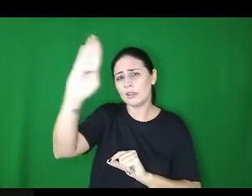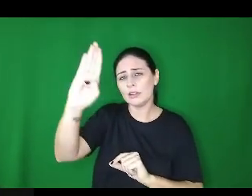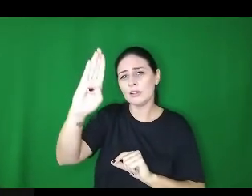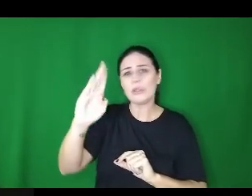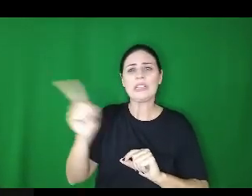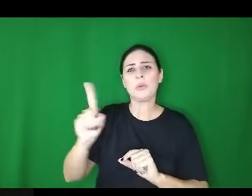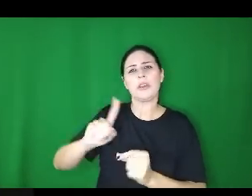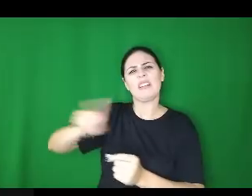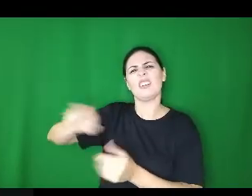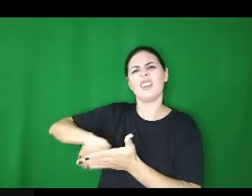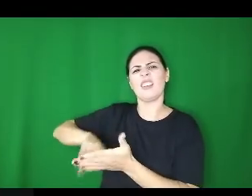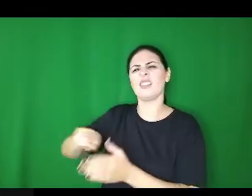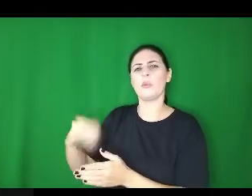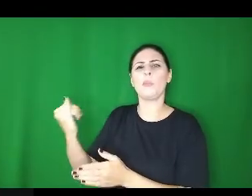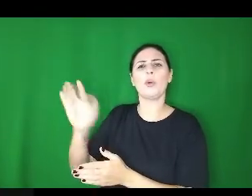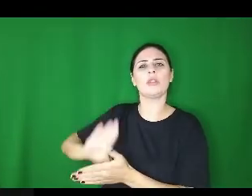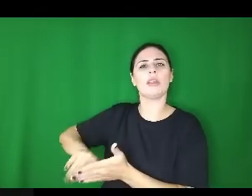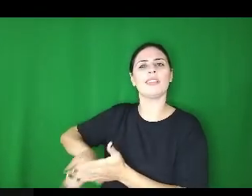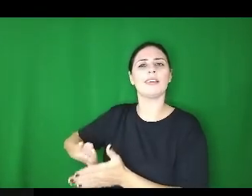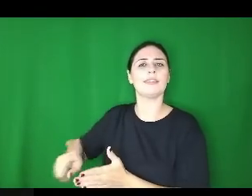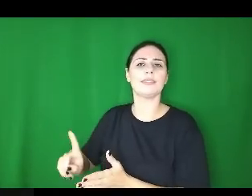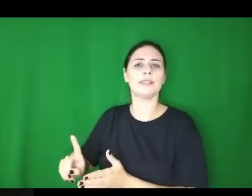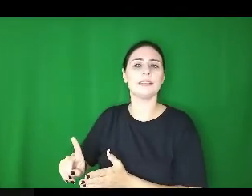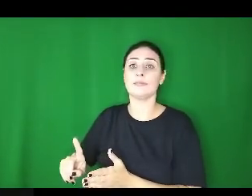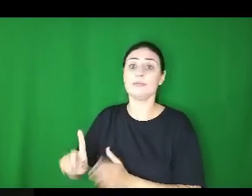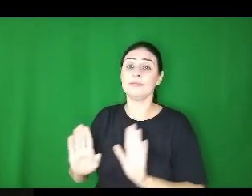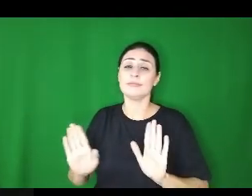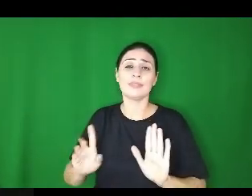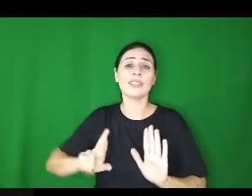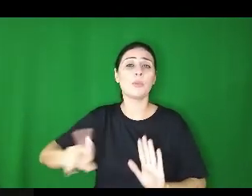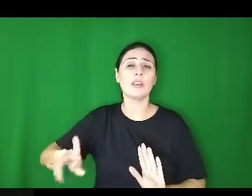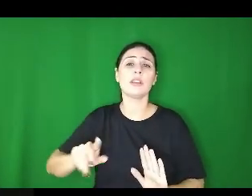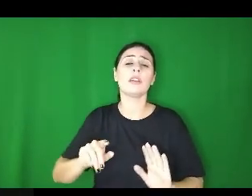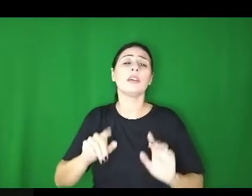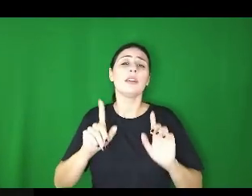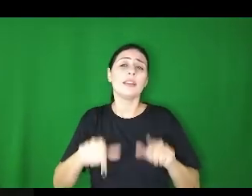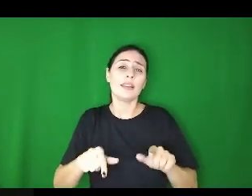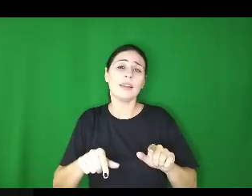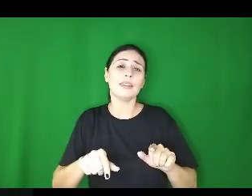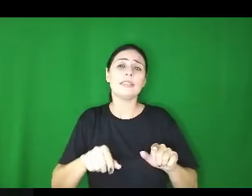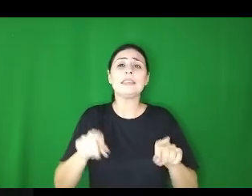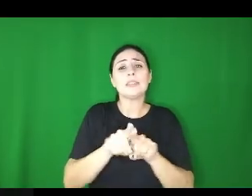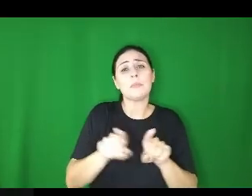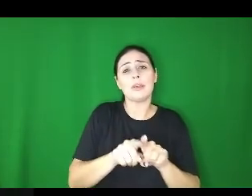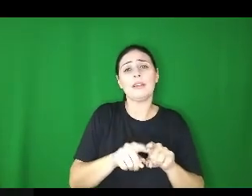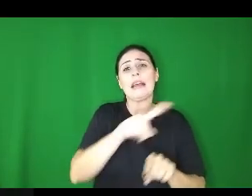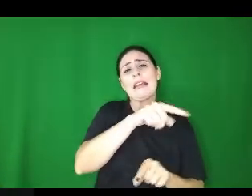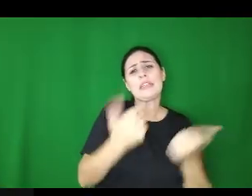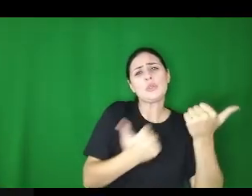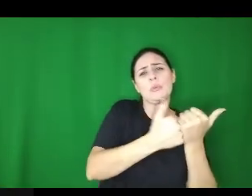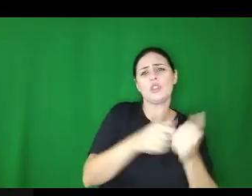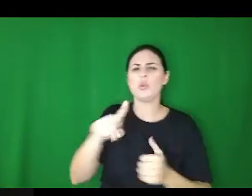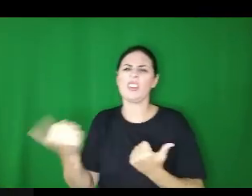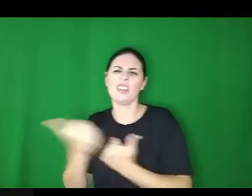possível, né? Então, ao priorizar alguma coisa, ao escolher, não está dizendo que algo não é